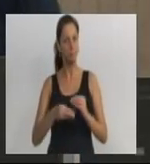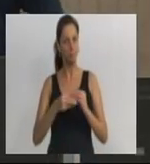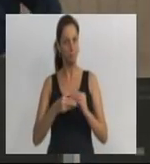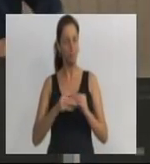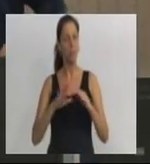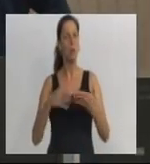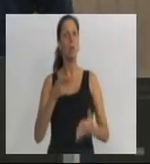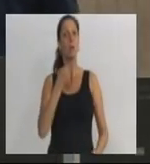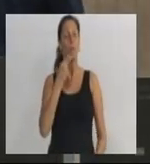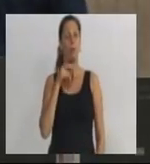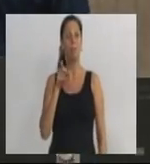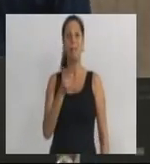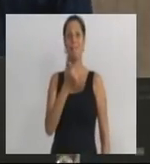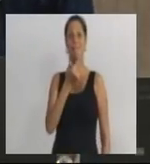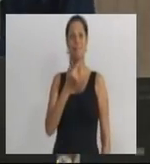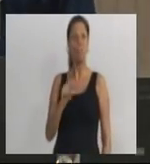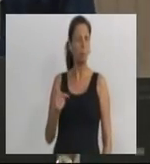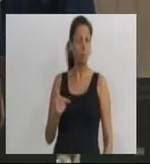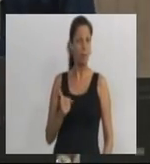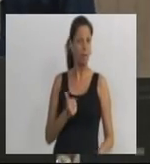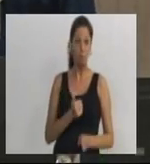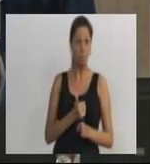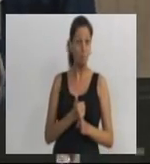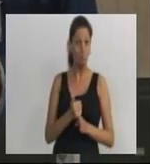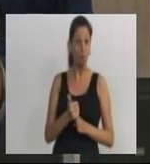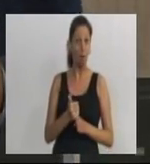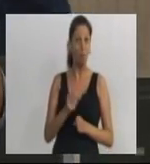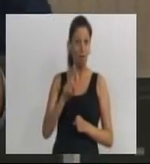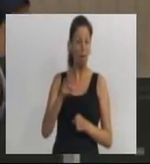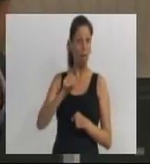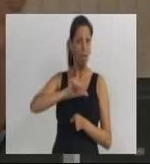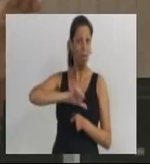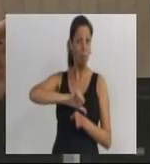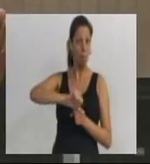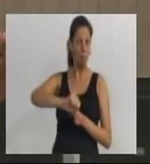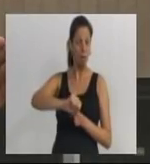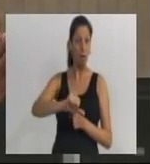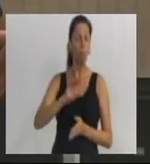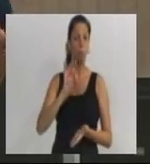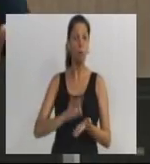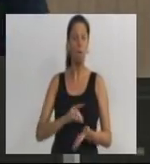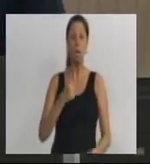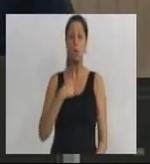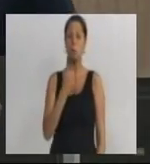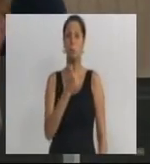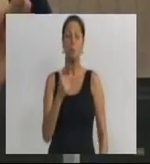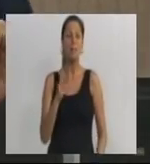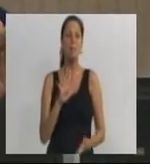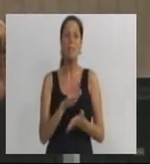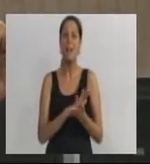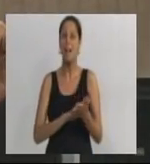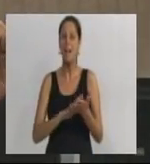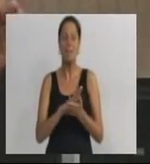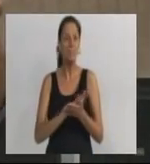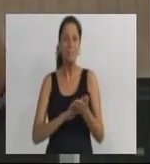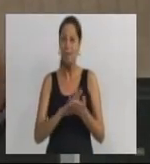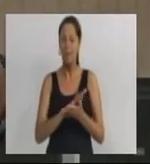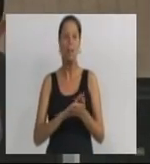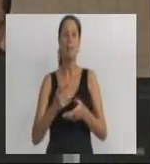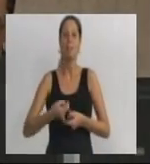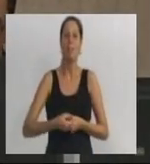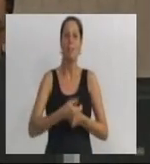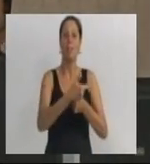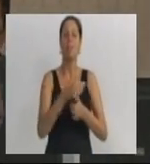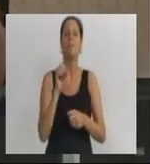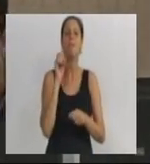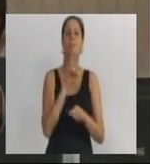digo que ele não tem moral para falar sobre o assunto, como eu disse nas minhas palavras, eu não tenho nenhum cargo comissionado em nenhuma esfera do governo. Ele, eu